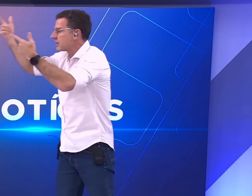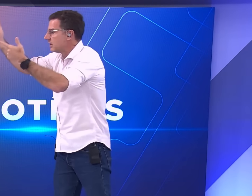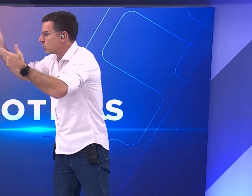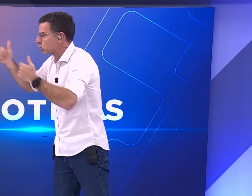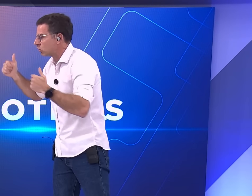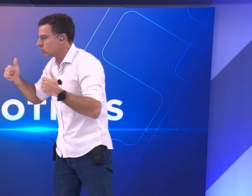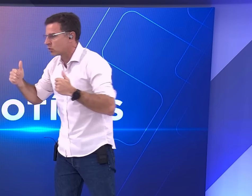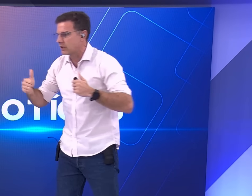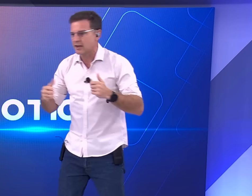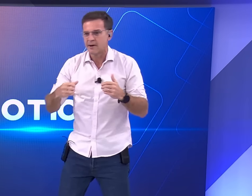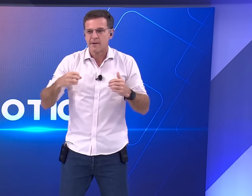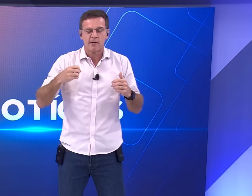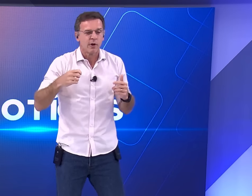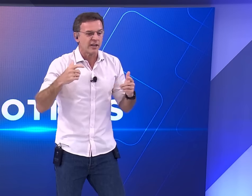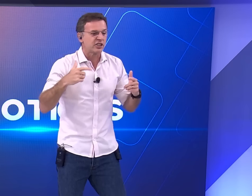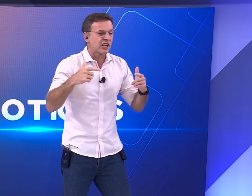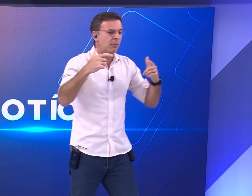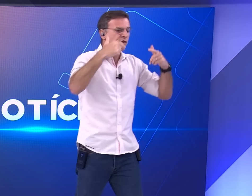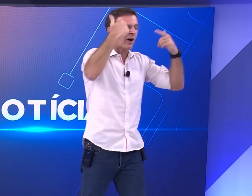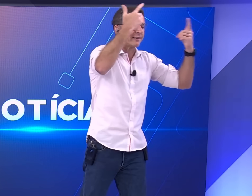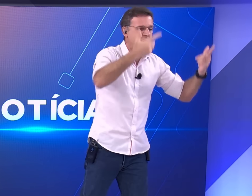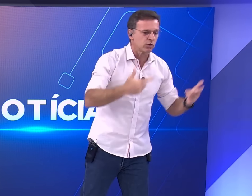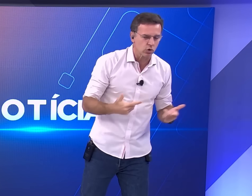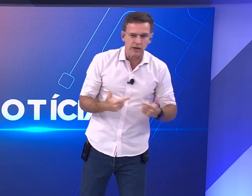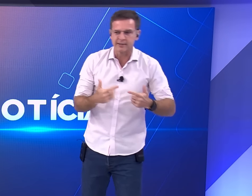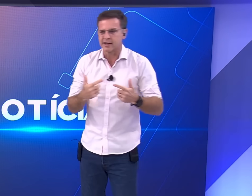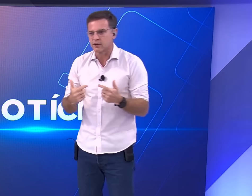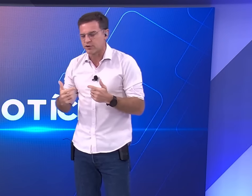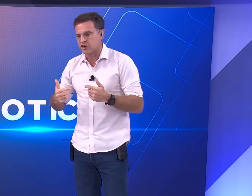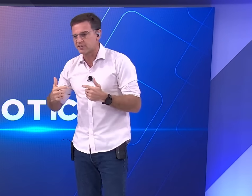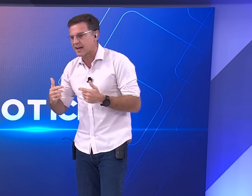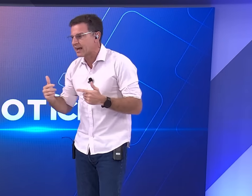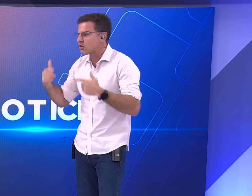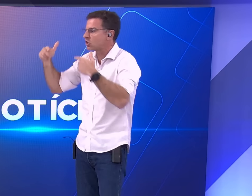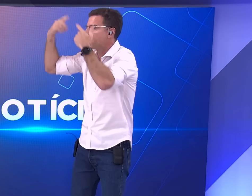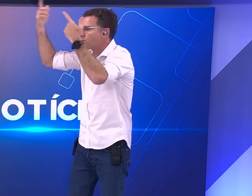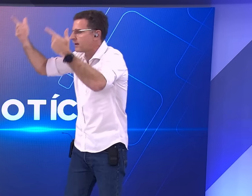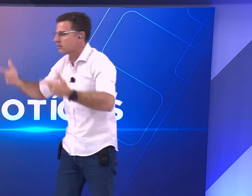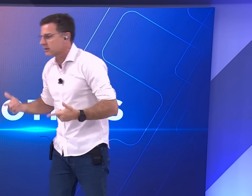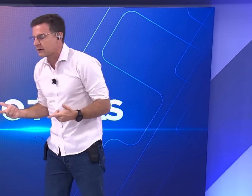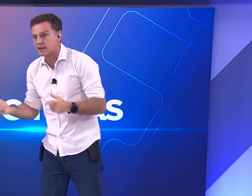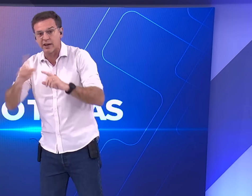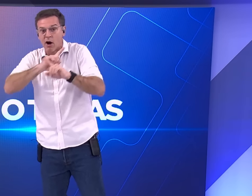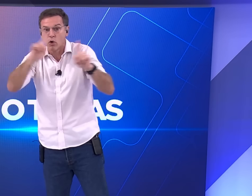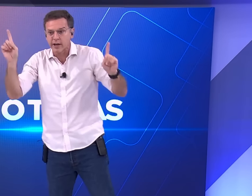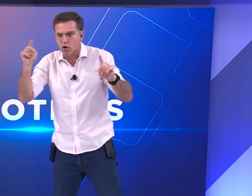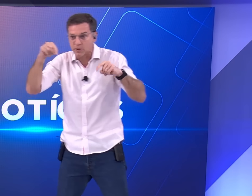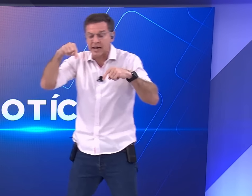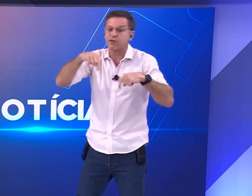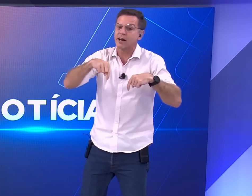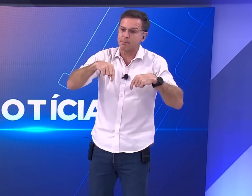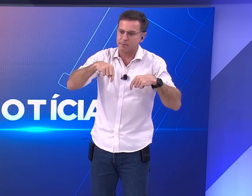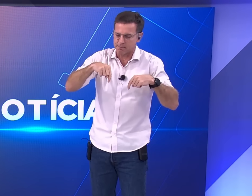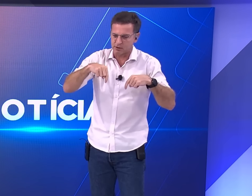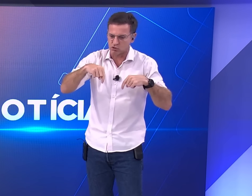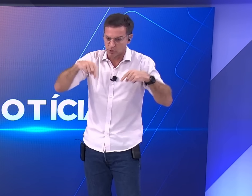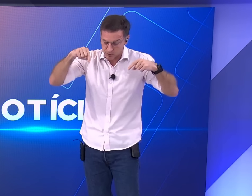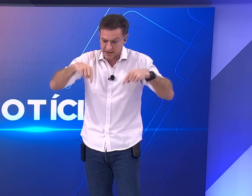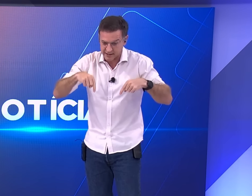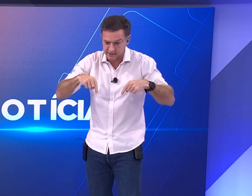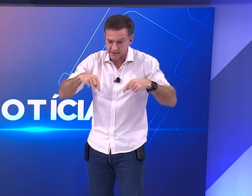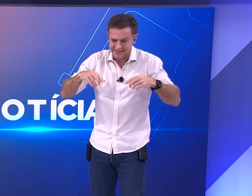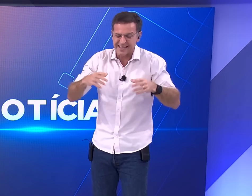conseguimos construir Estamos fazendo do anos decl estamos fazendo 3 anos é a única comunidade que fala na primeira